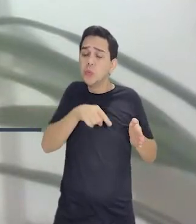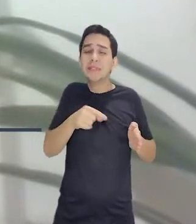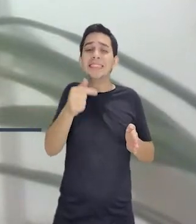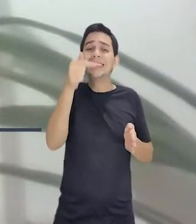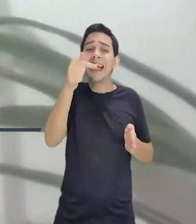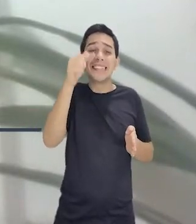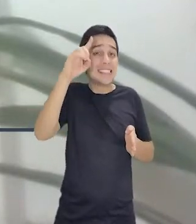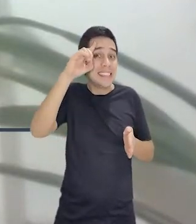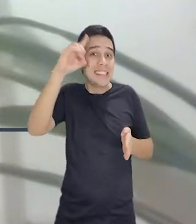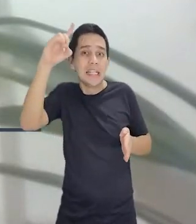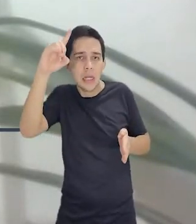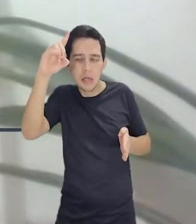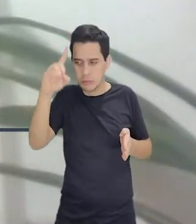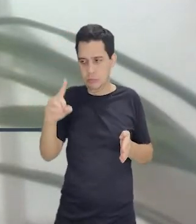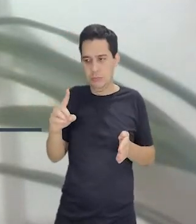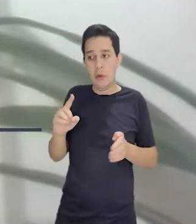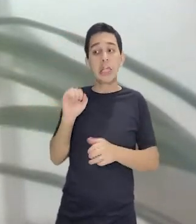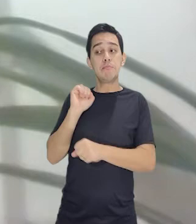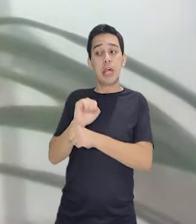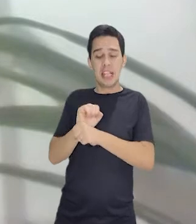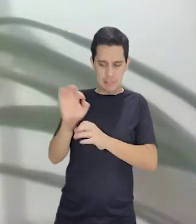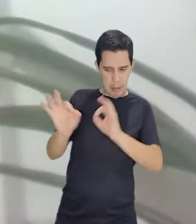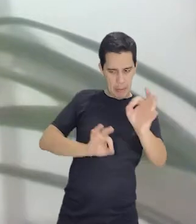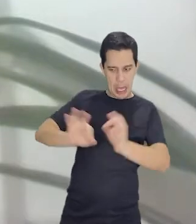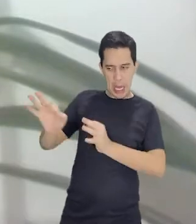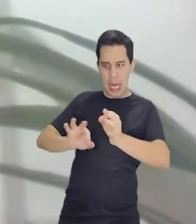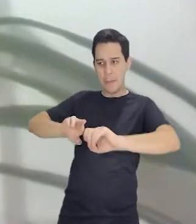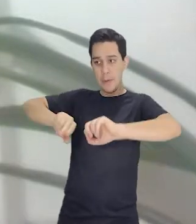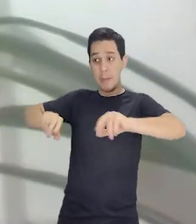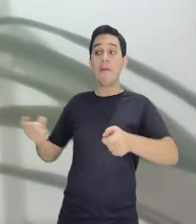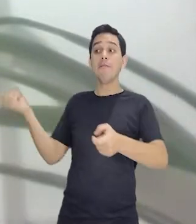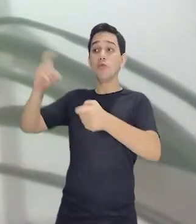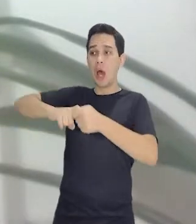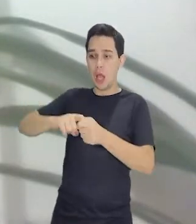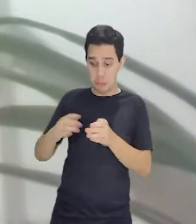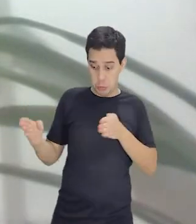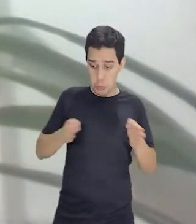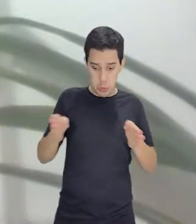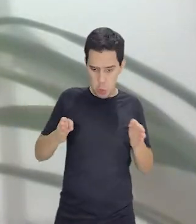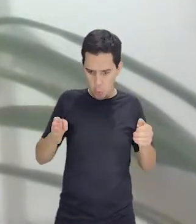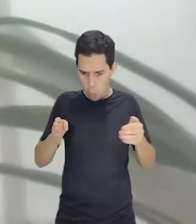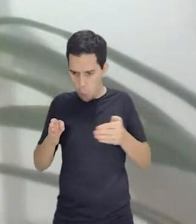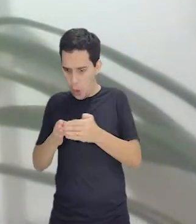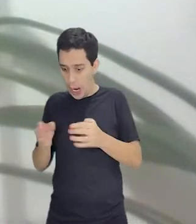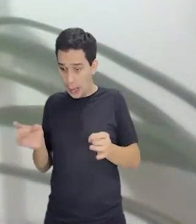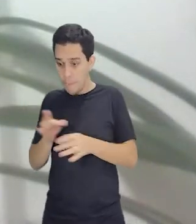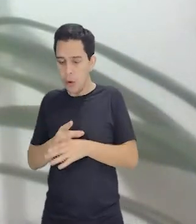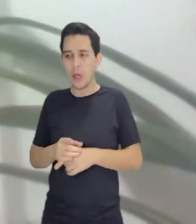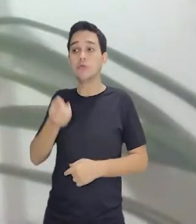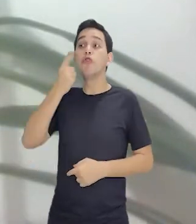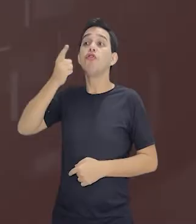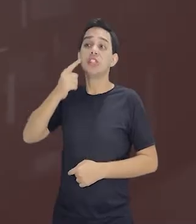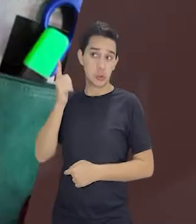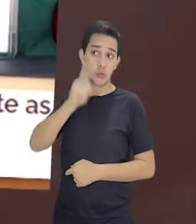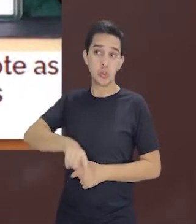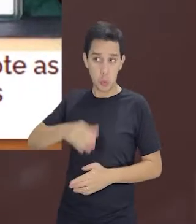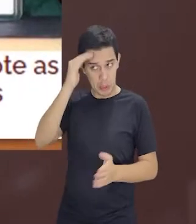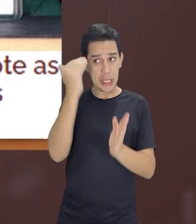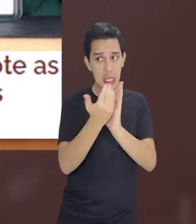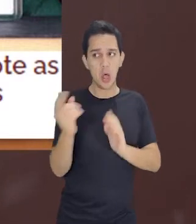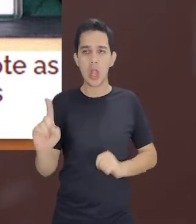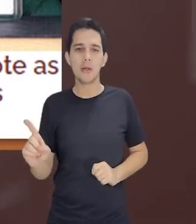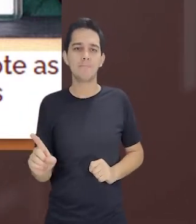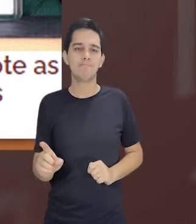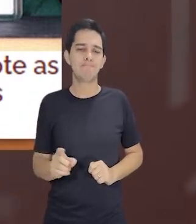partir da intimação. A gente ainda não tem ciência com relação a essa intimação e com relação ao prazo efetivo. Em